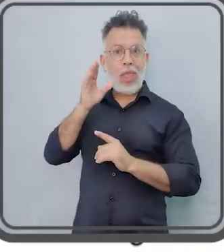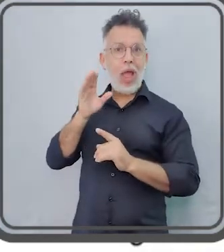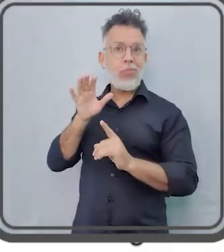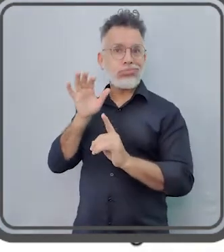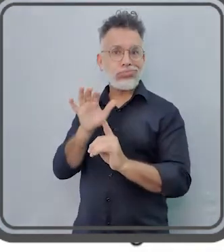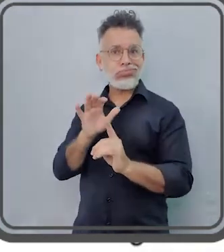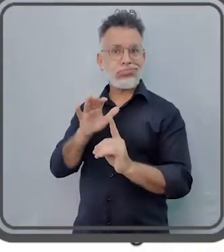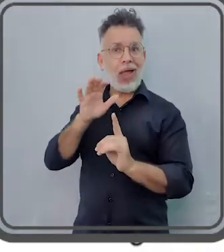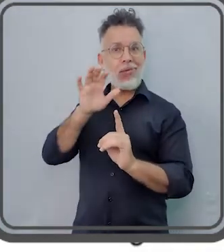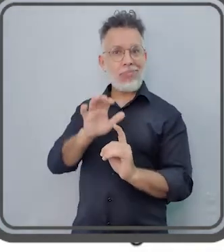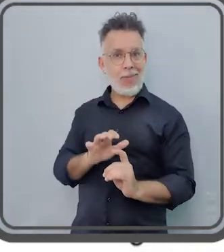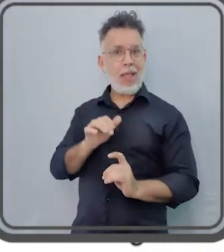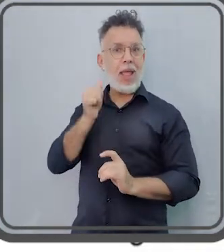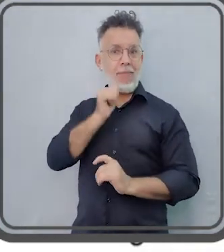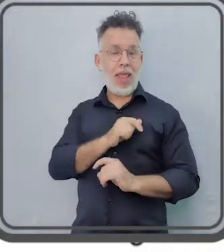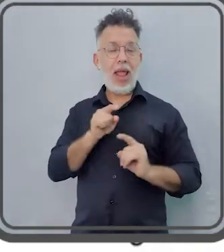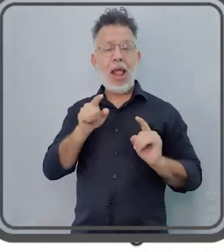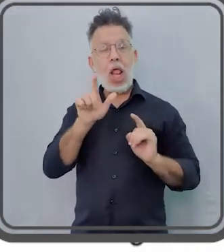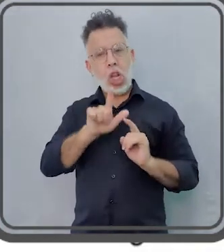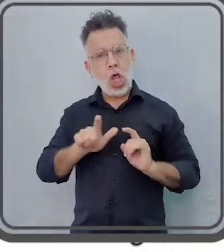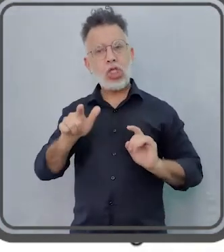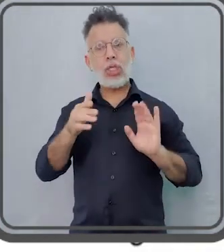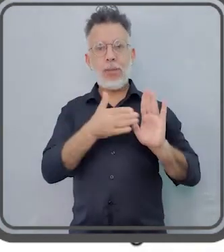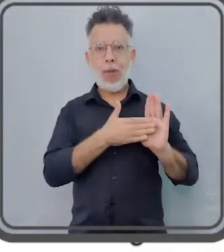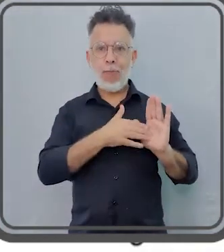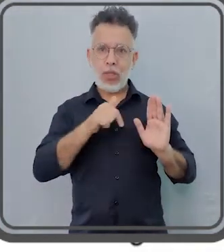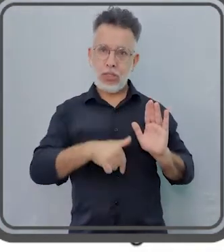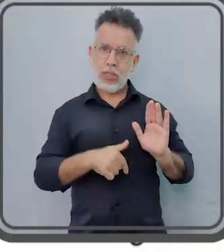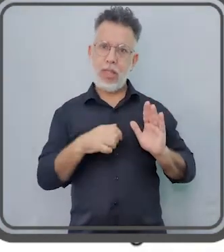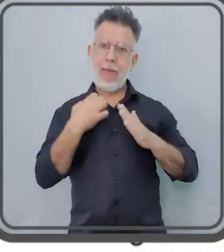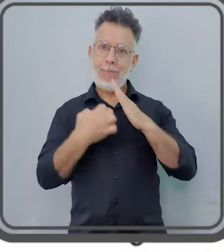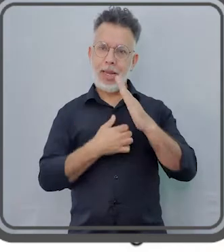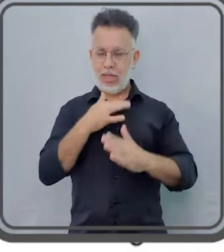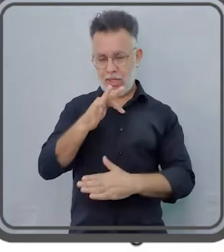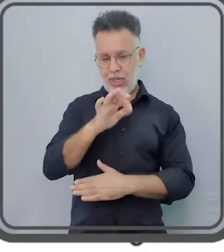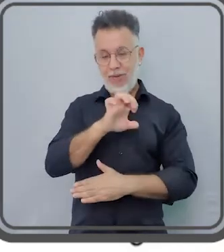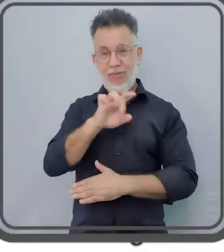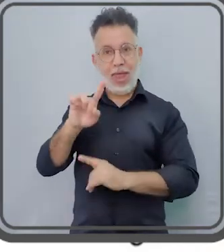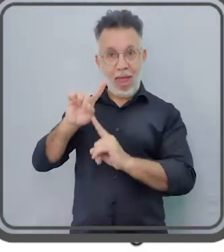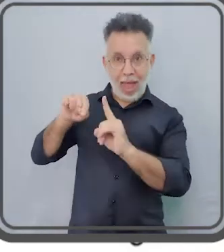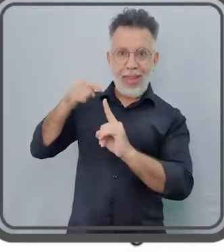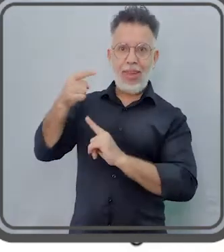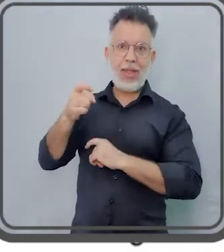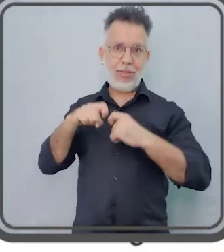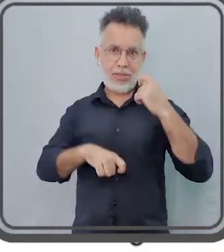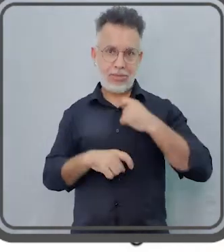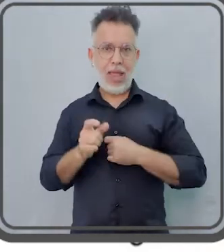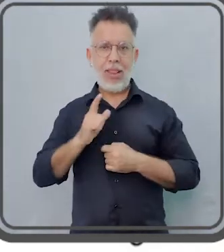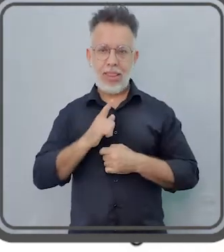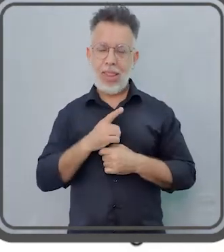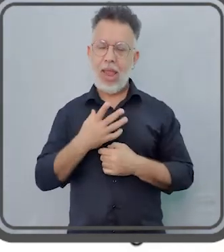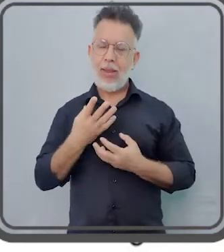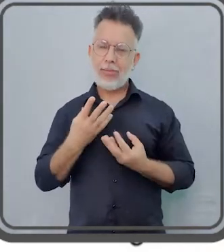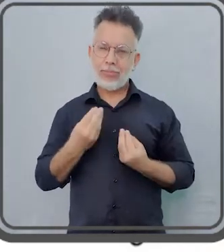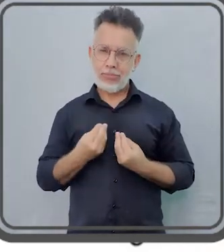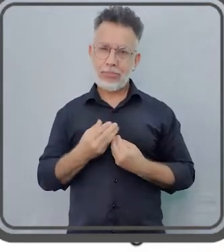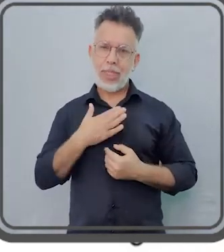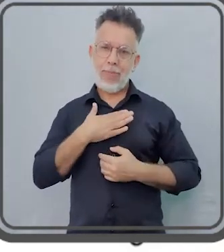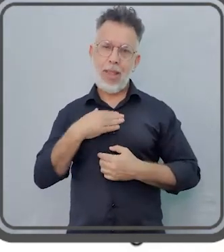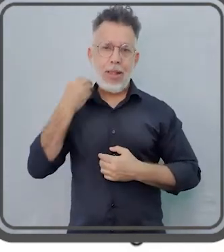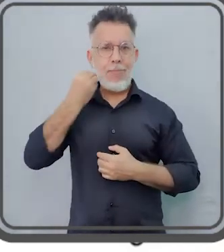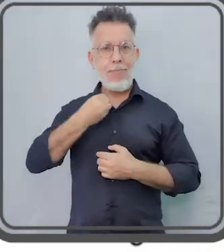que esse propósito todo da FIU é... que ele, além de sexualidade, ele vem muito da minha jornada, mas